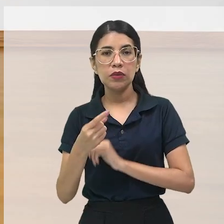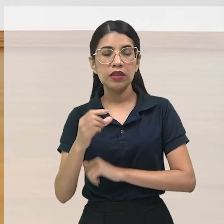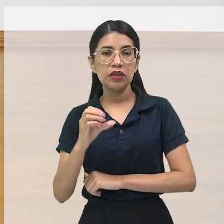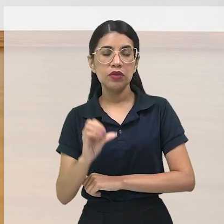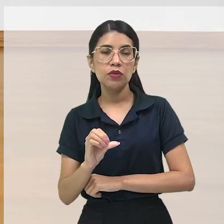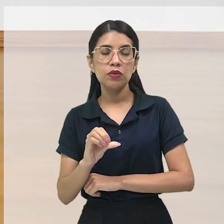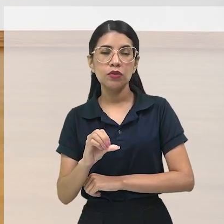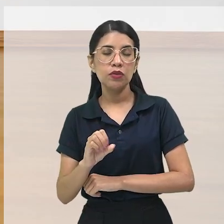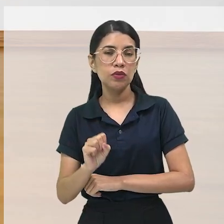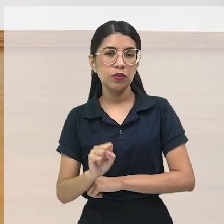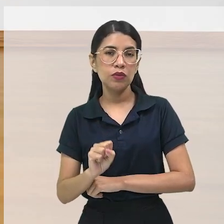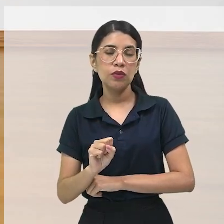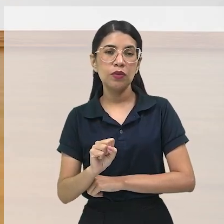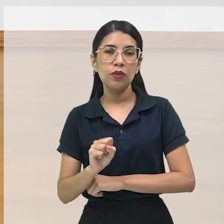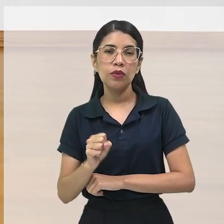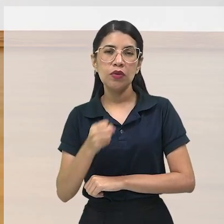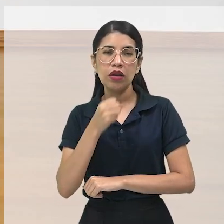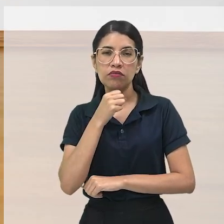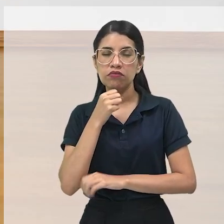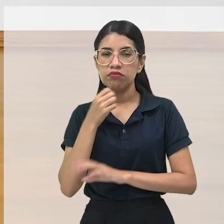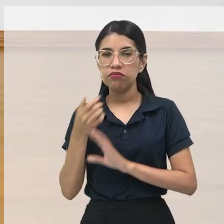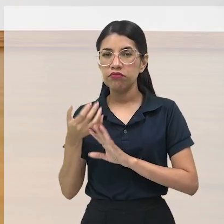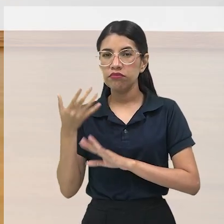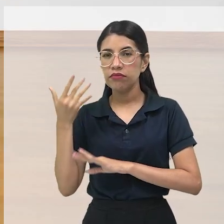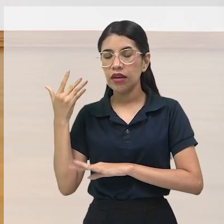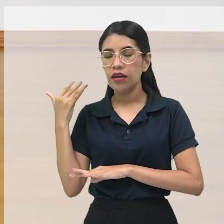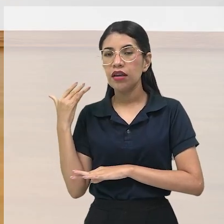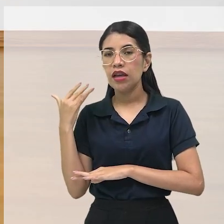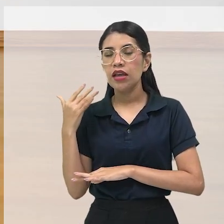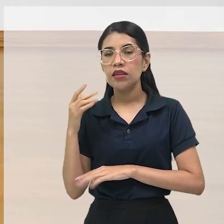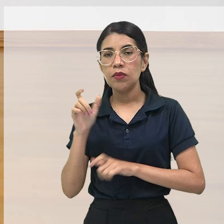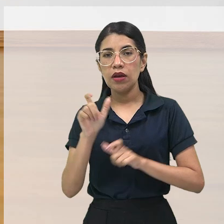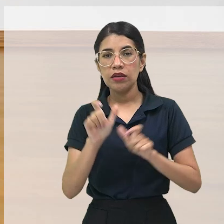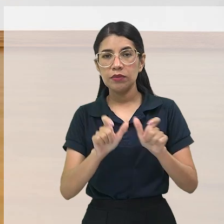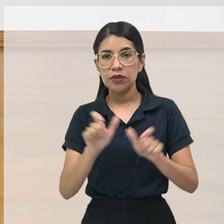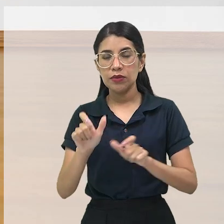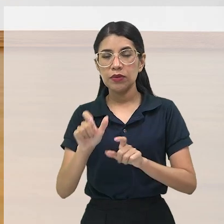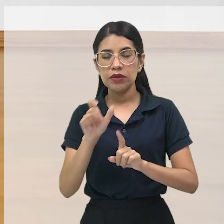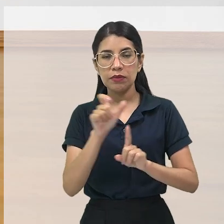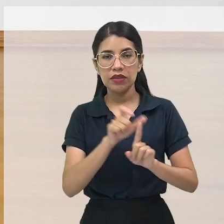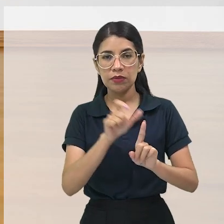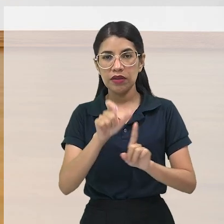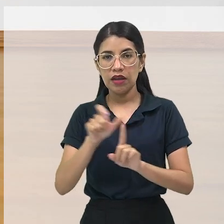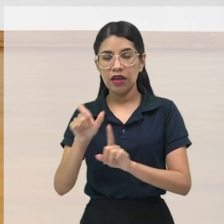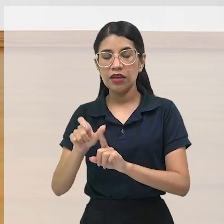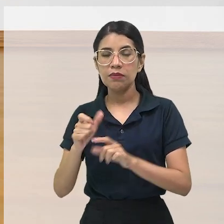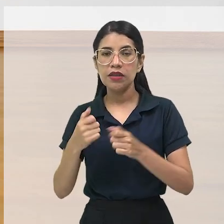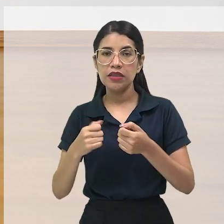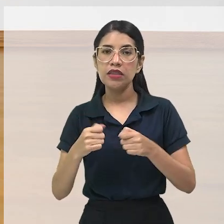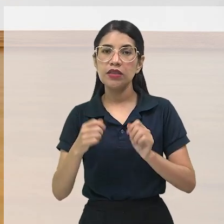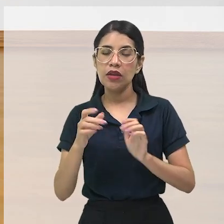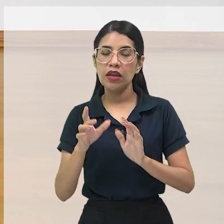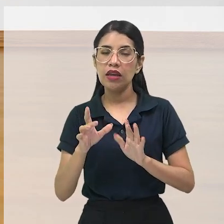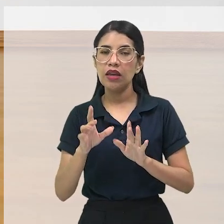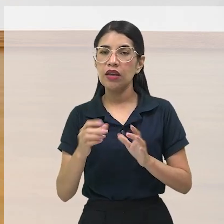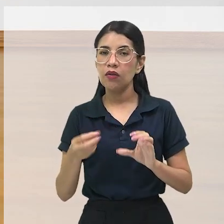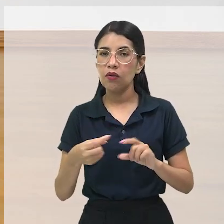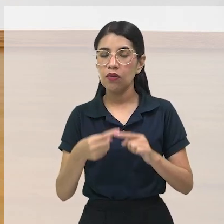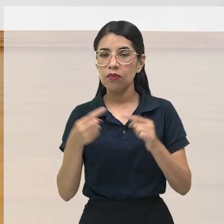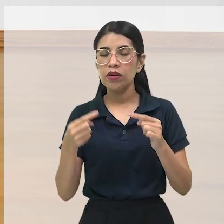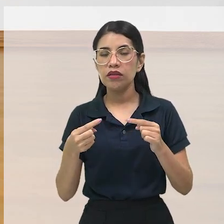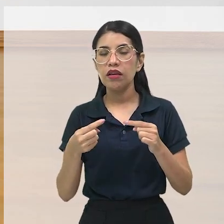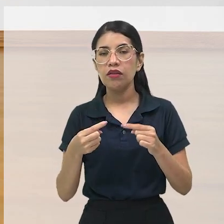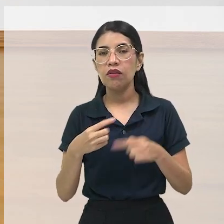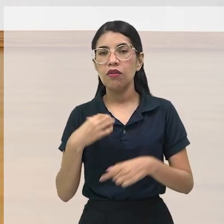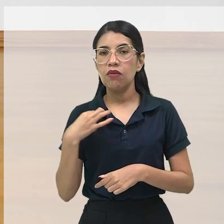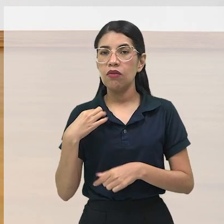XVIII, por exemplo, uma peça mais antiga, as pessoas, os personagens vão ter que estar caracterizados com